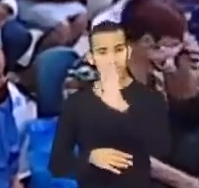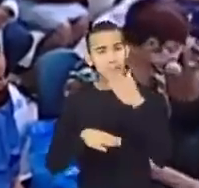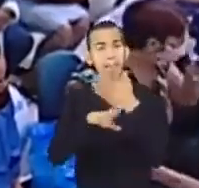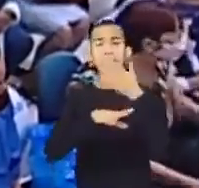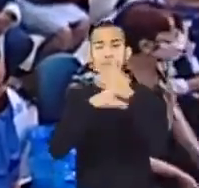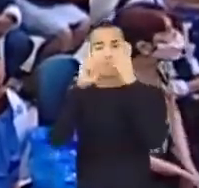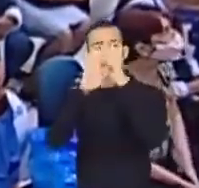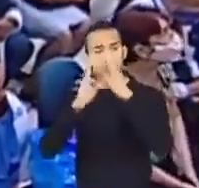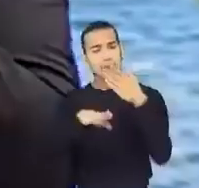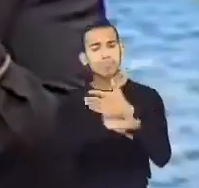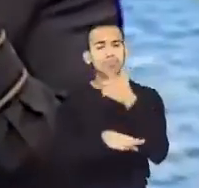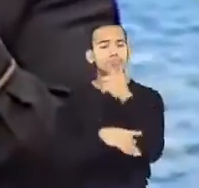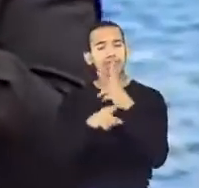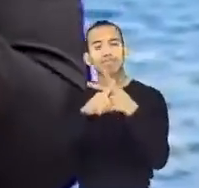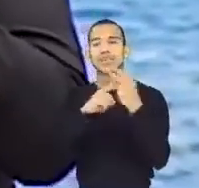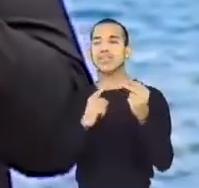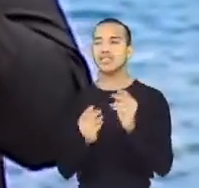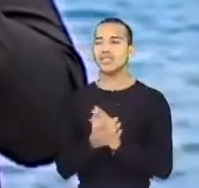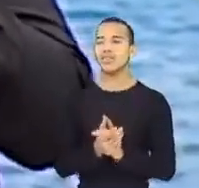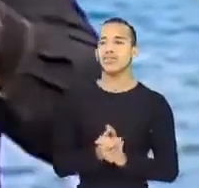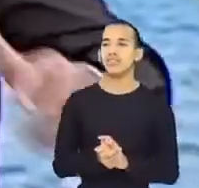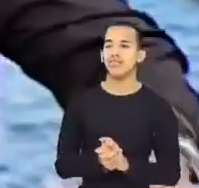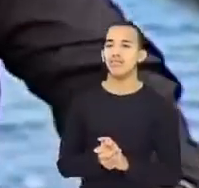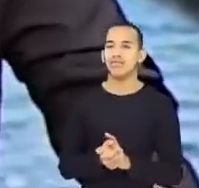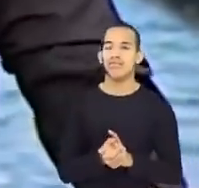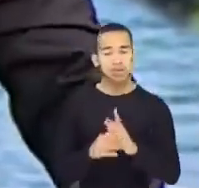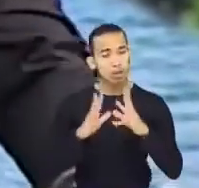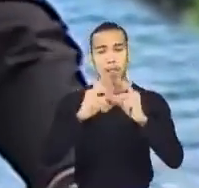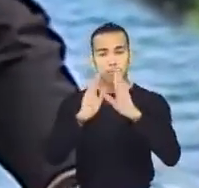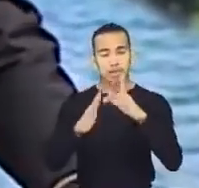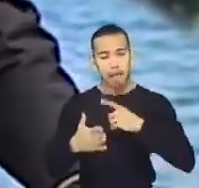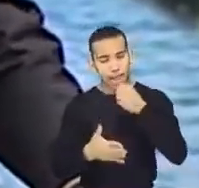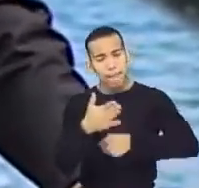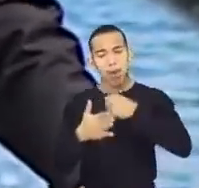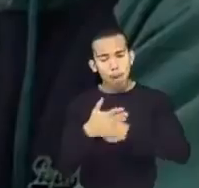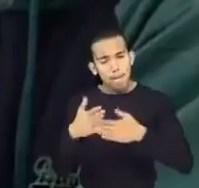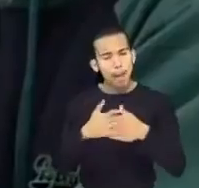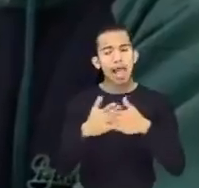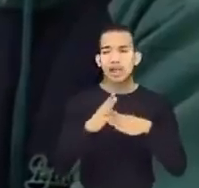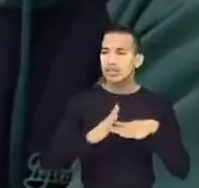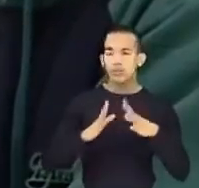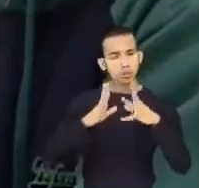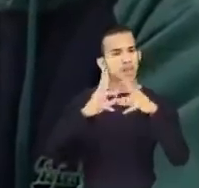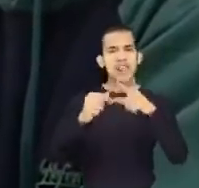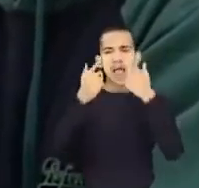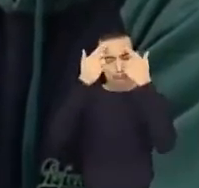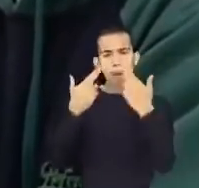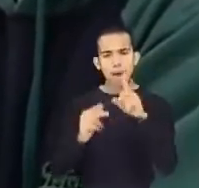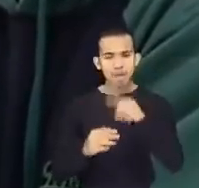linguagem? É, quem de nós nunca passou pelo fogo? E eventualmente vamos passar.